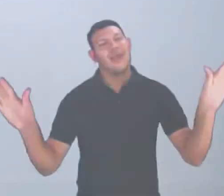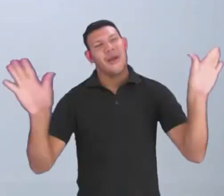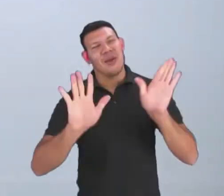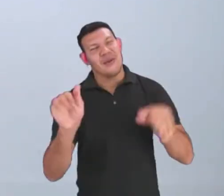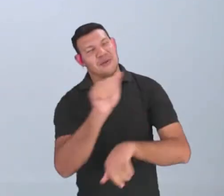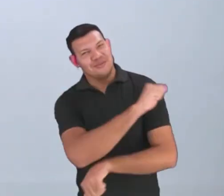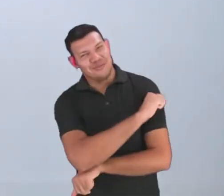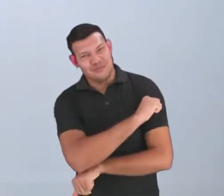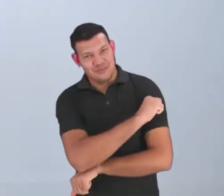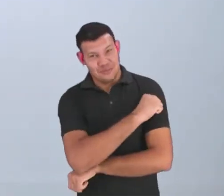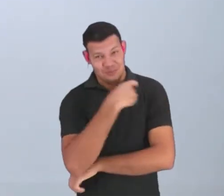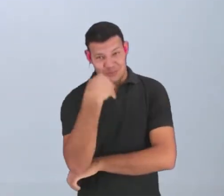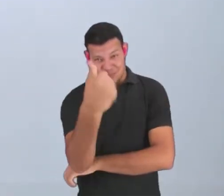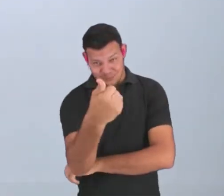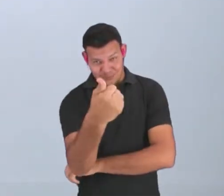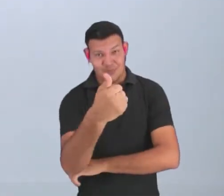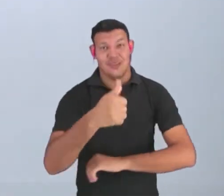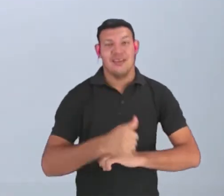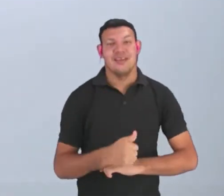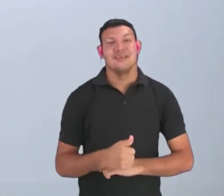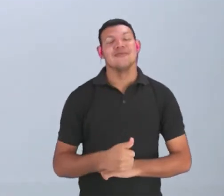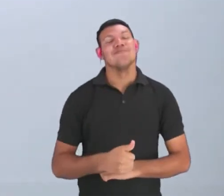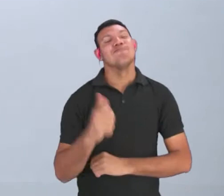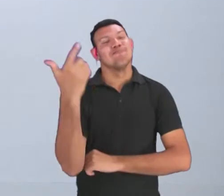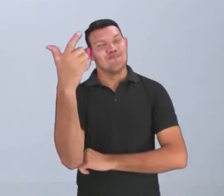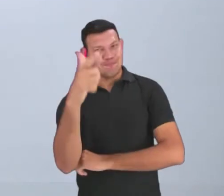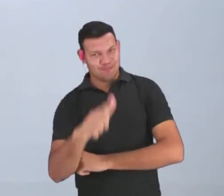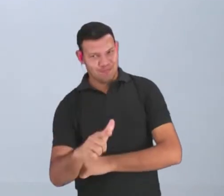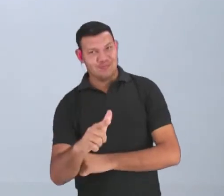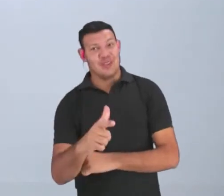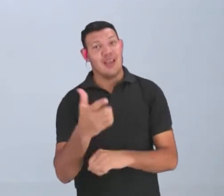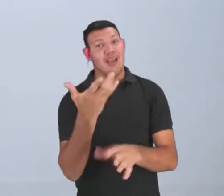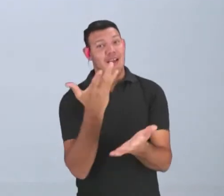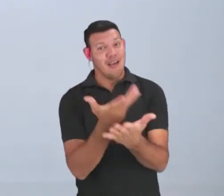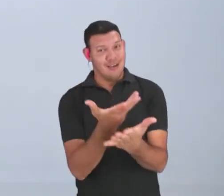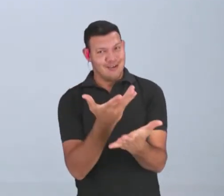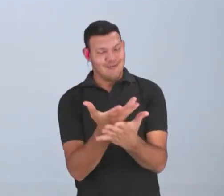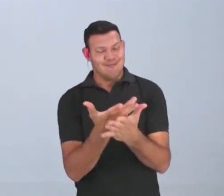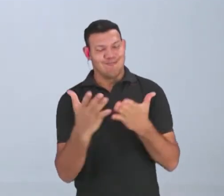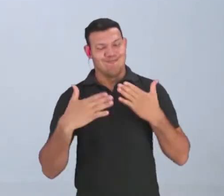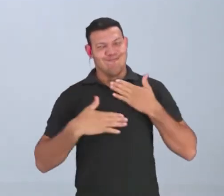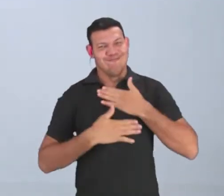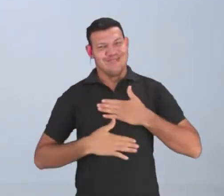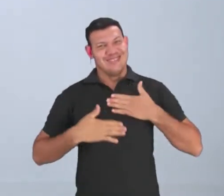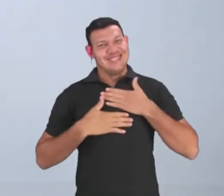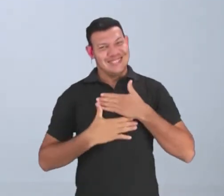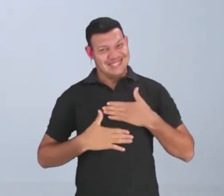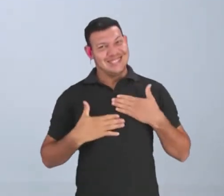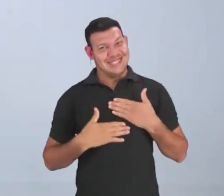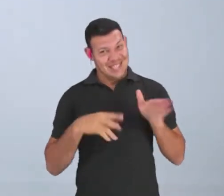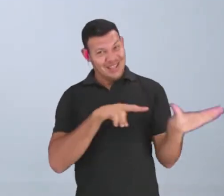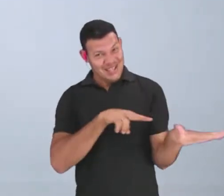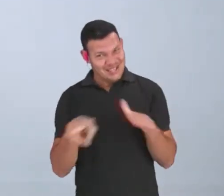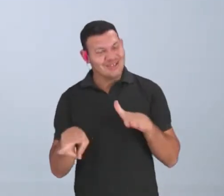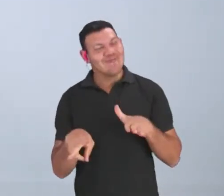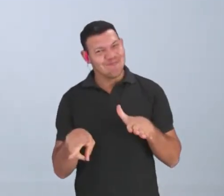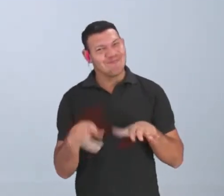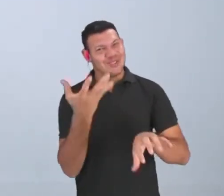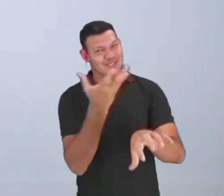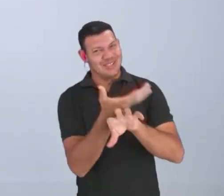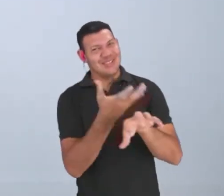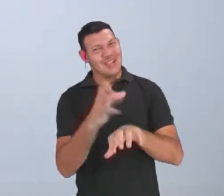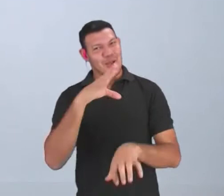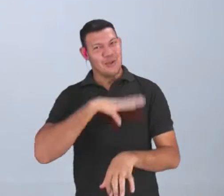Olá, letrados, tudo bem? Estamos novamente aqui para a aula mais gostosa da semana, que é a aula de língua portuguesa. Meu nome é